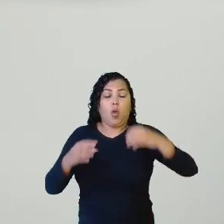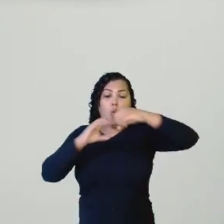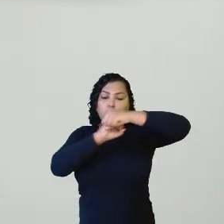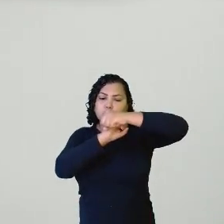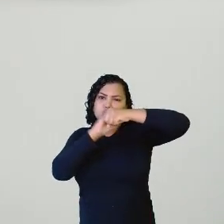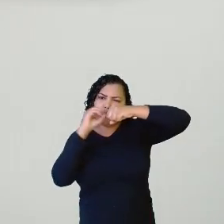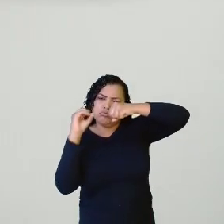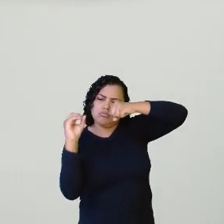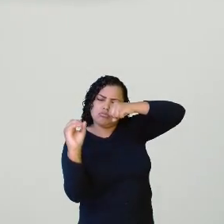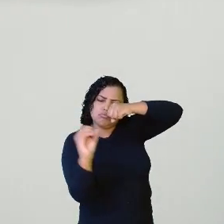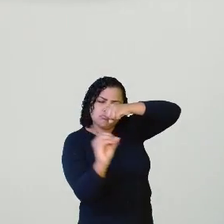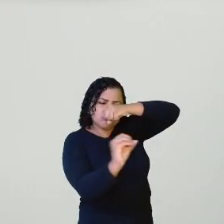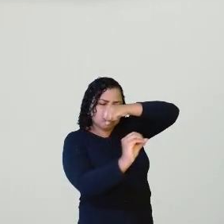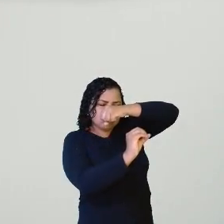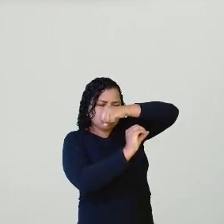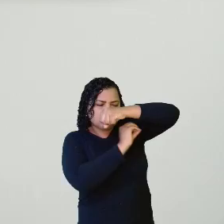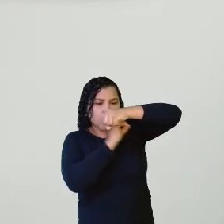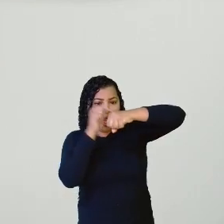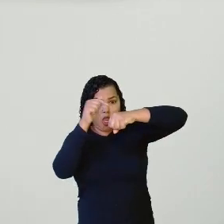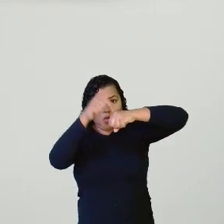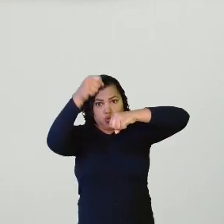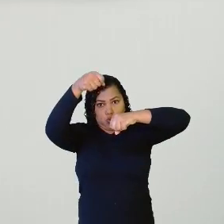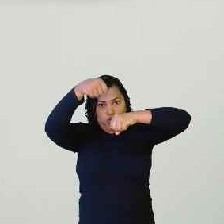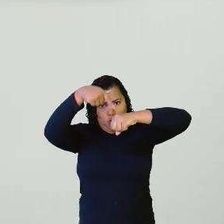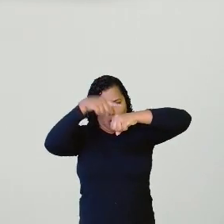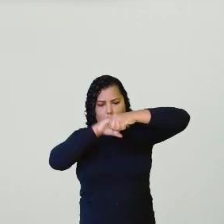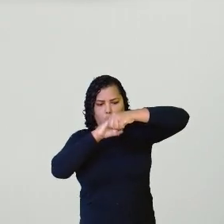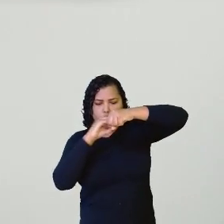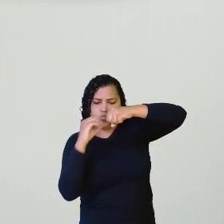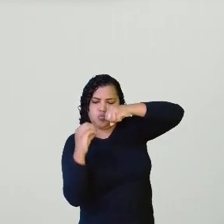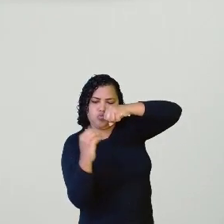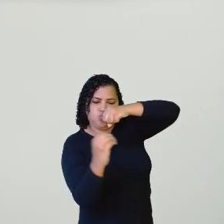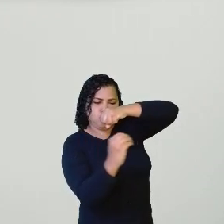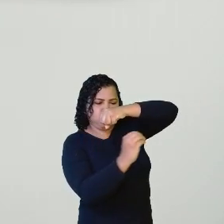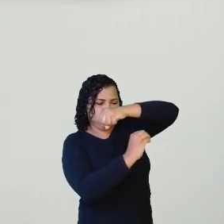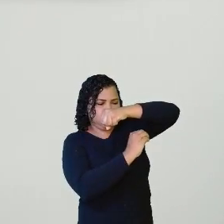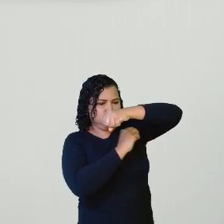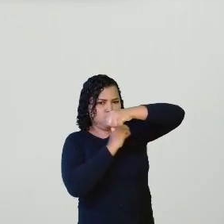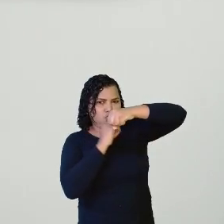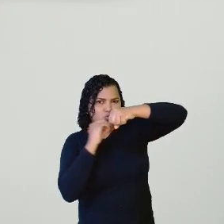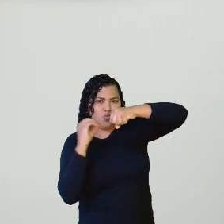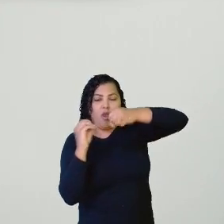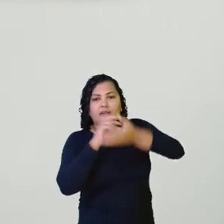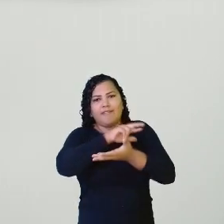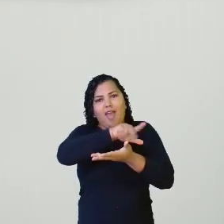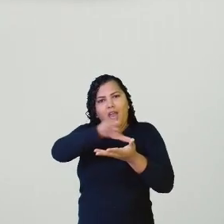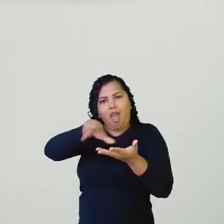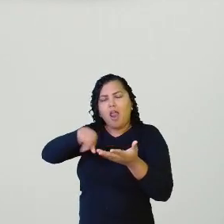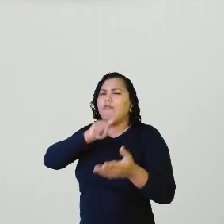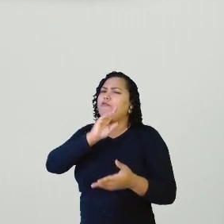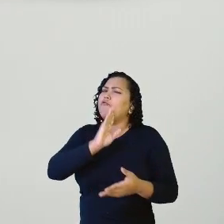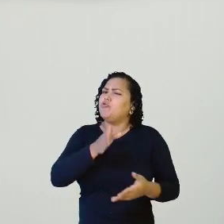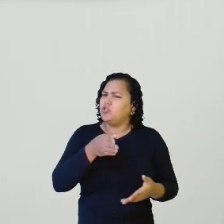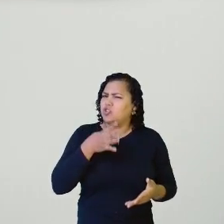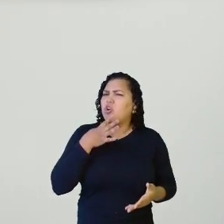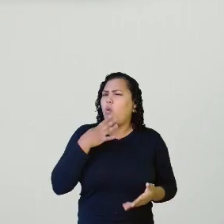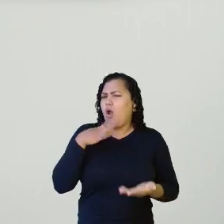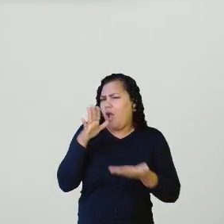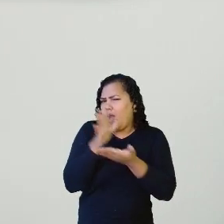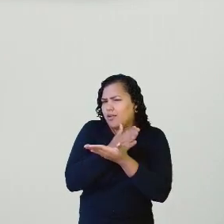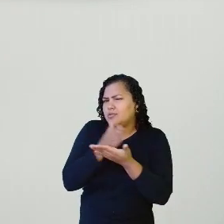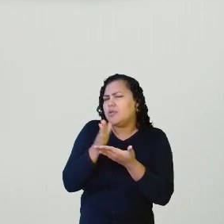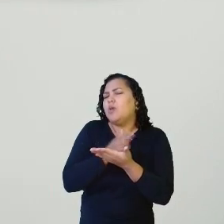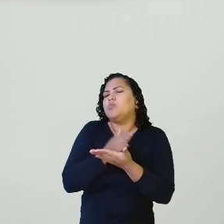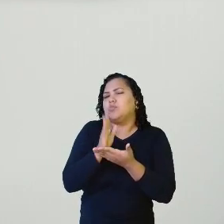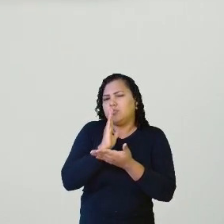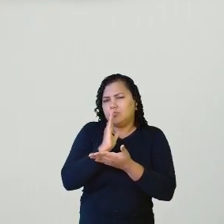é formado por vários astros. Vocês imaginam quais são? Com certeza vocês já conhecem alguns deles, né? Já